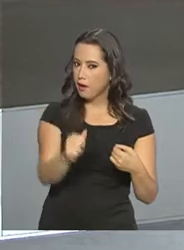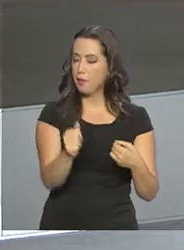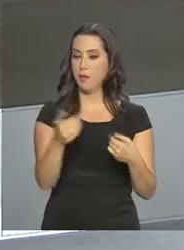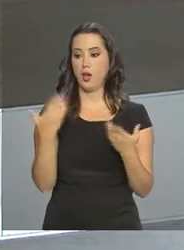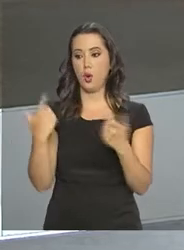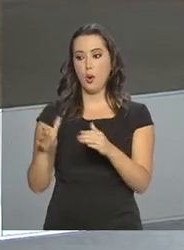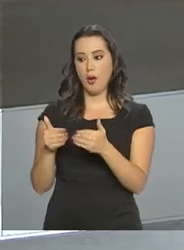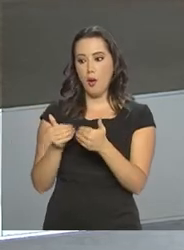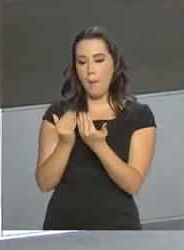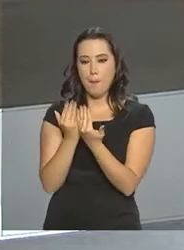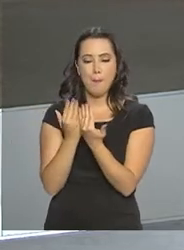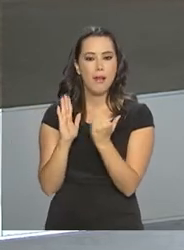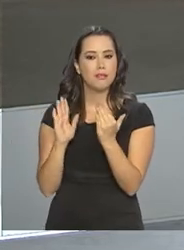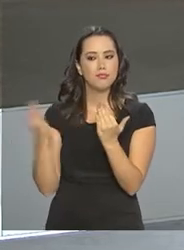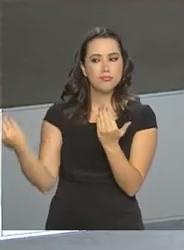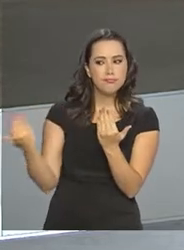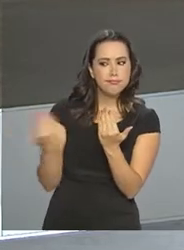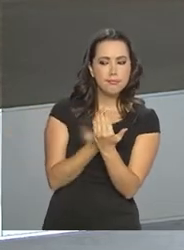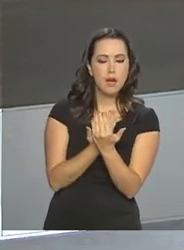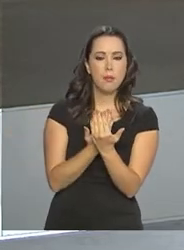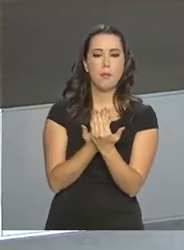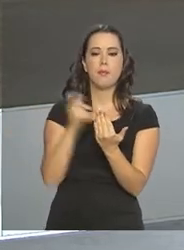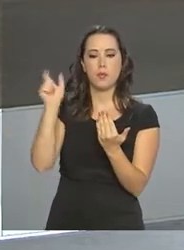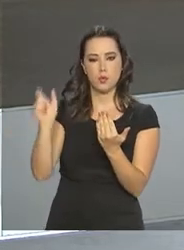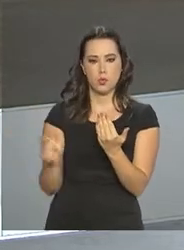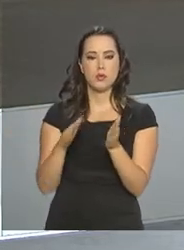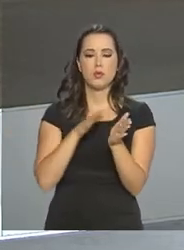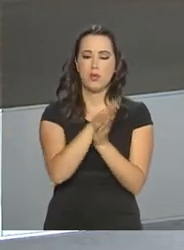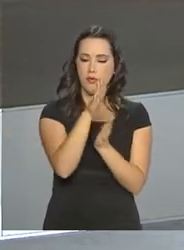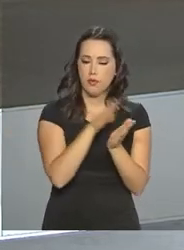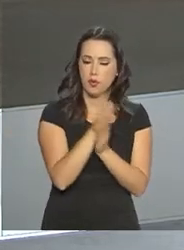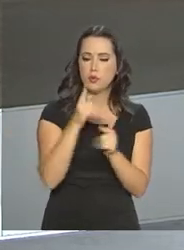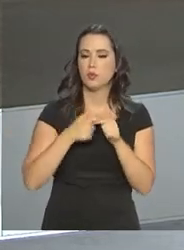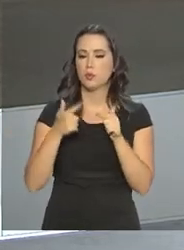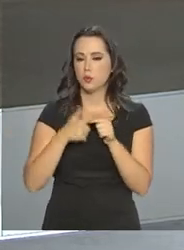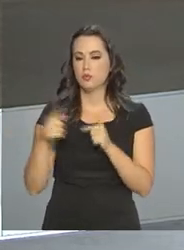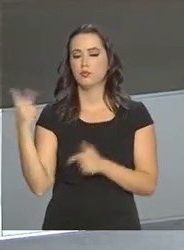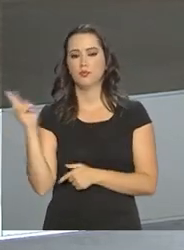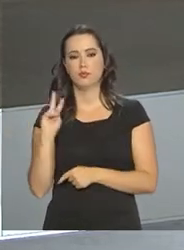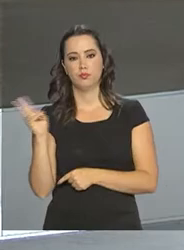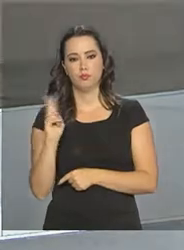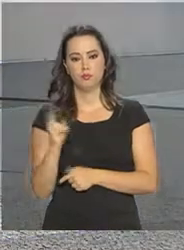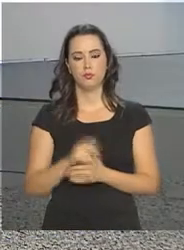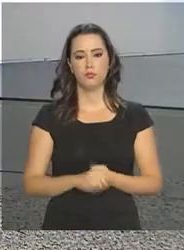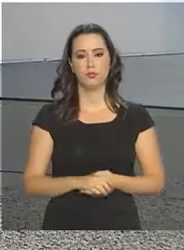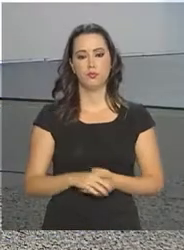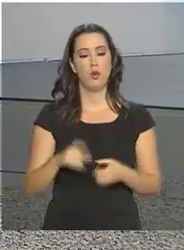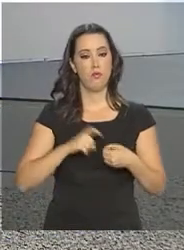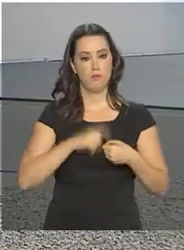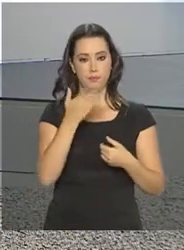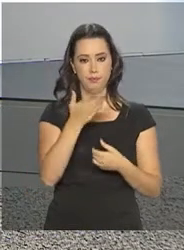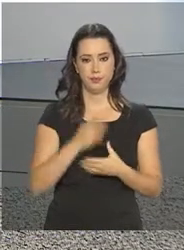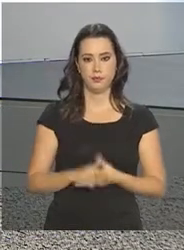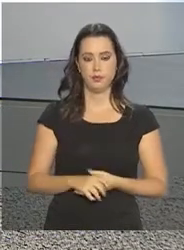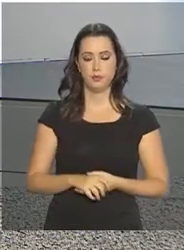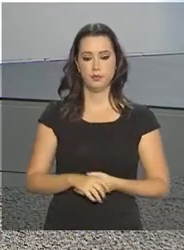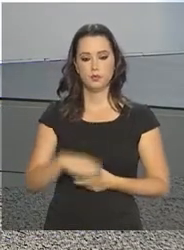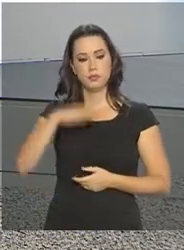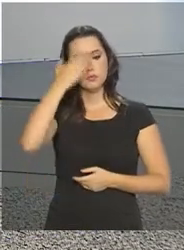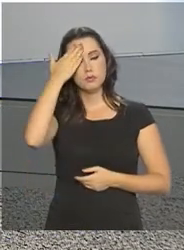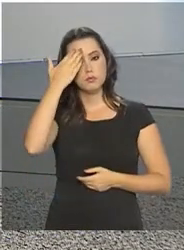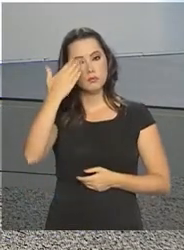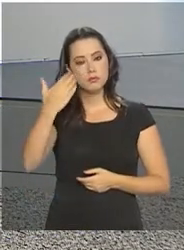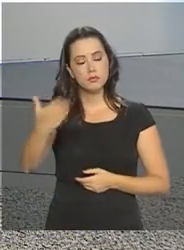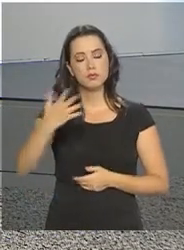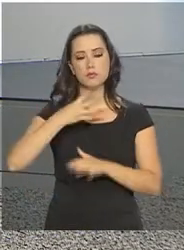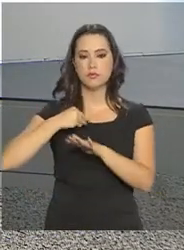entrada deixe de imigrantes que fogem da crise no país vizinho volto com você no estúdio alessandra obrigada